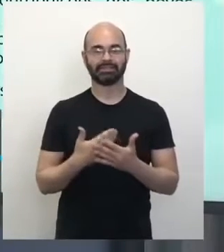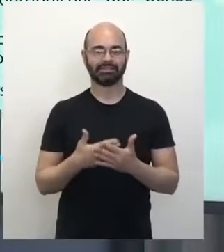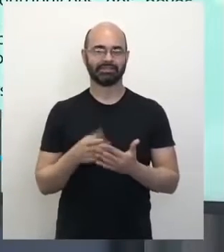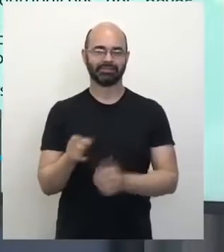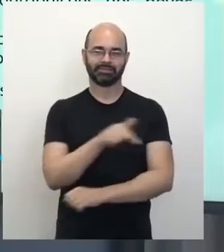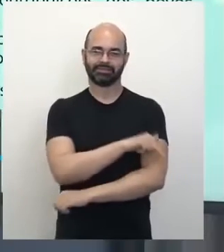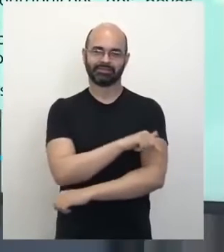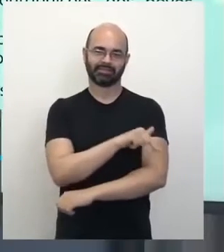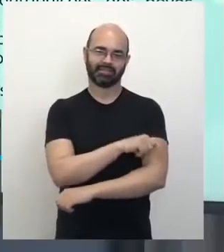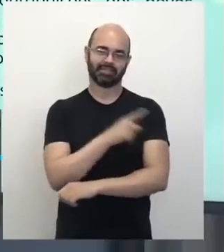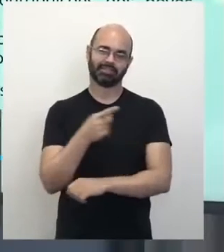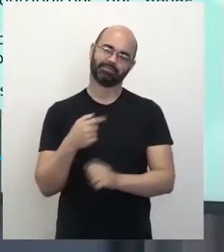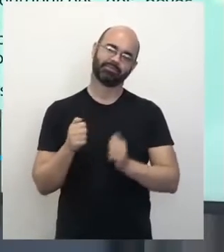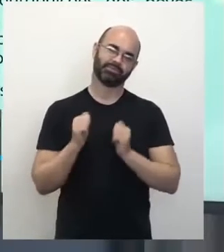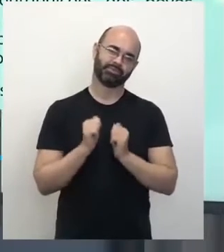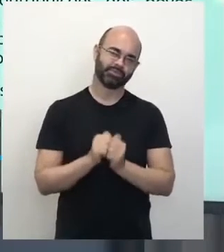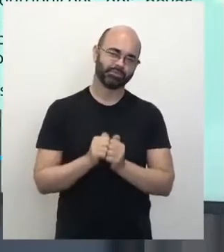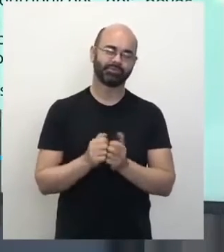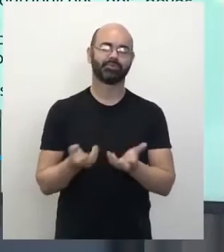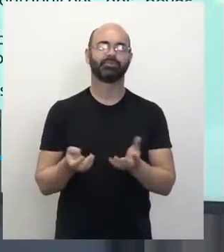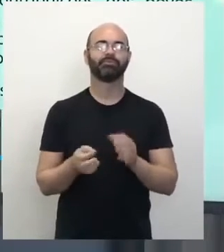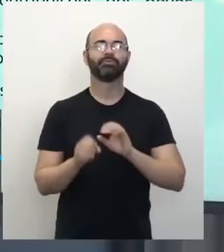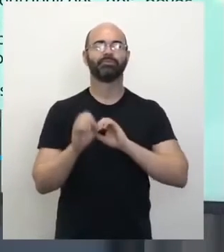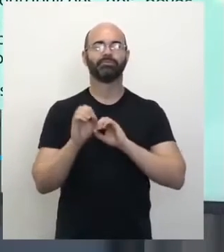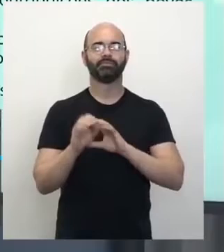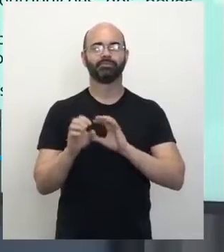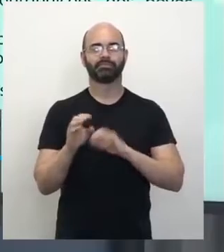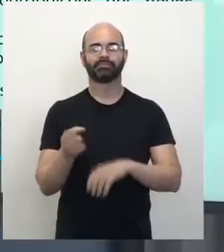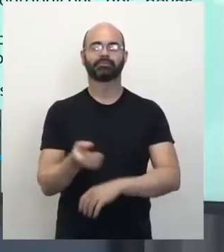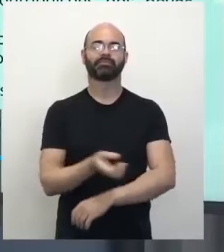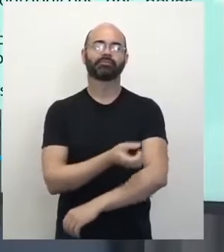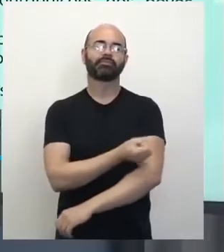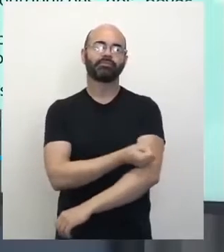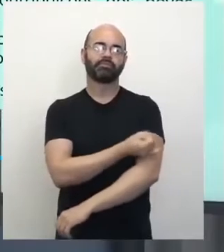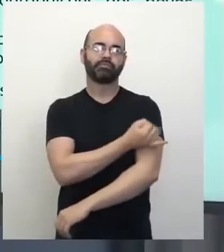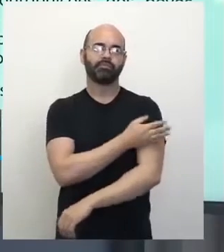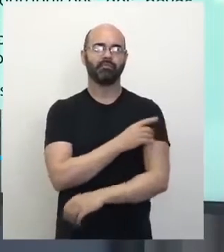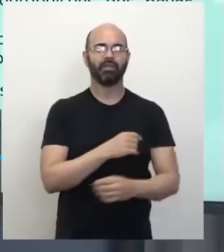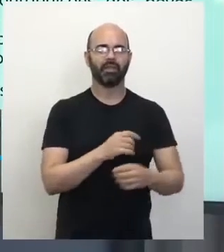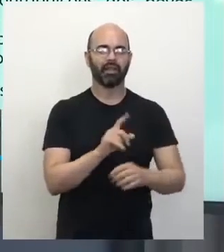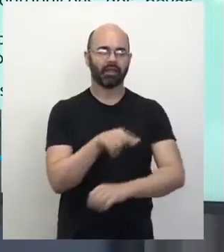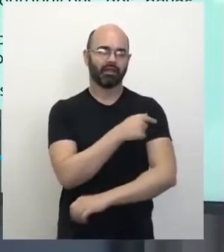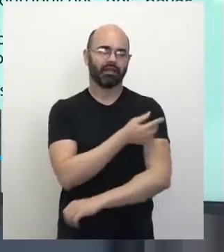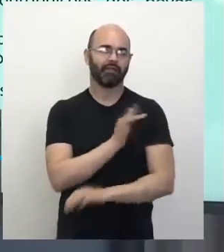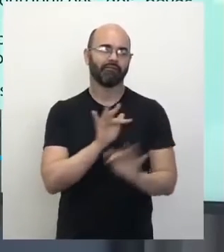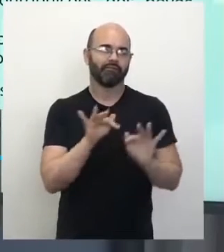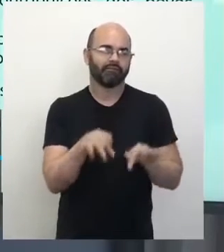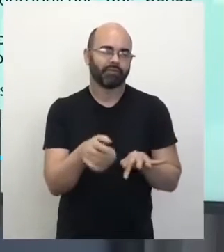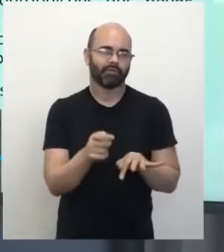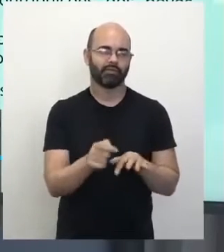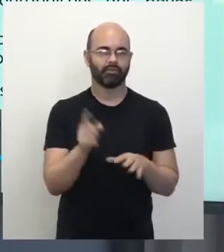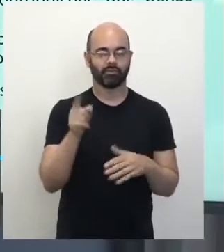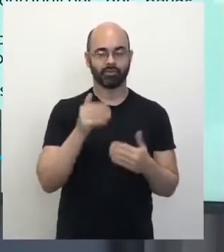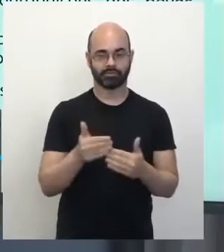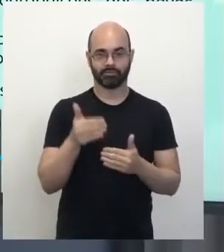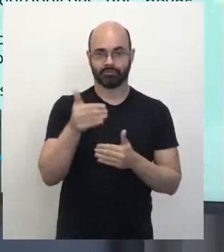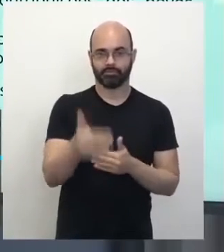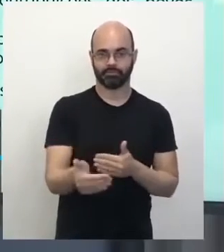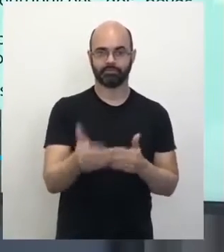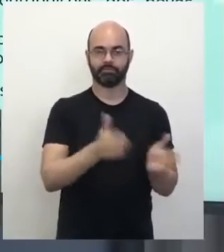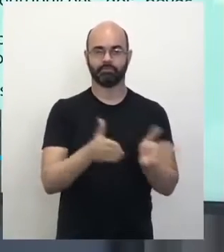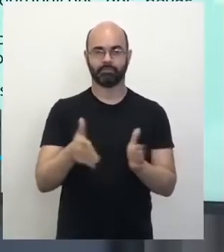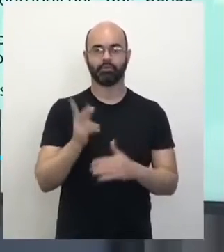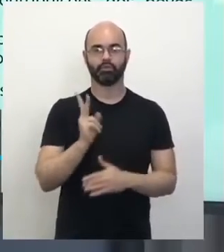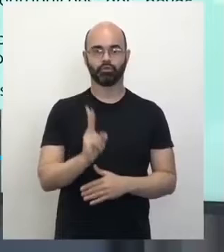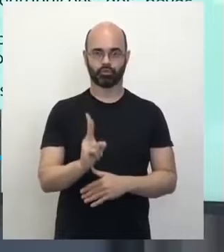7º anos do ensino fundamental dos anos finais, dando uma continuidade aí falando sobre as migrações, a parte 2.